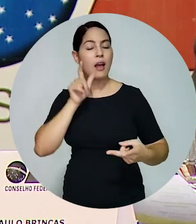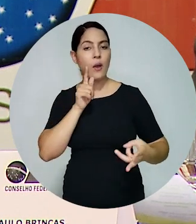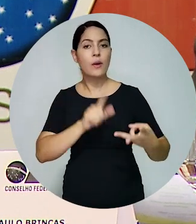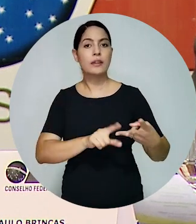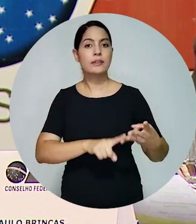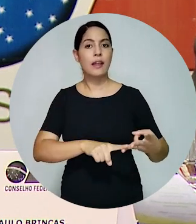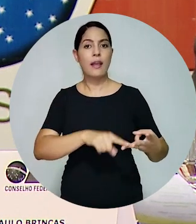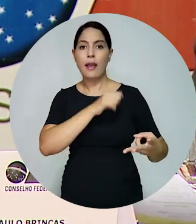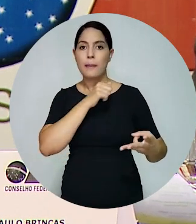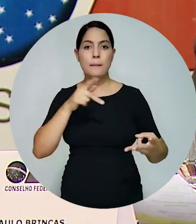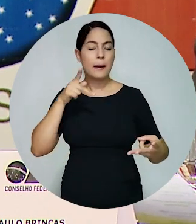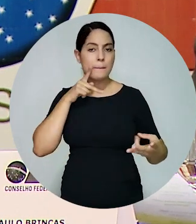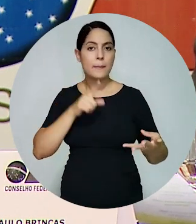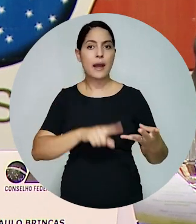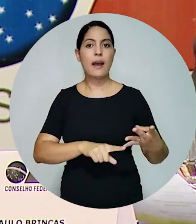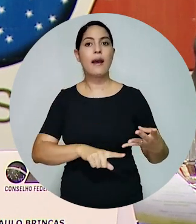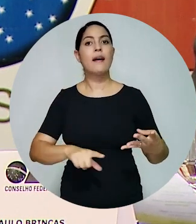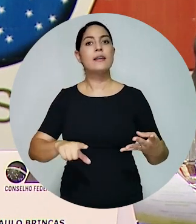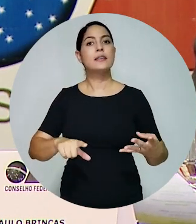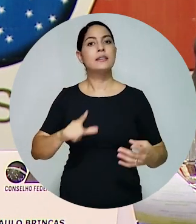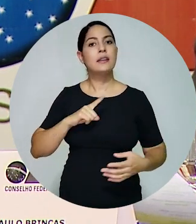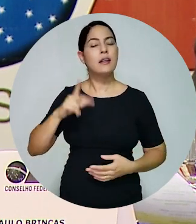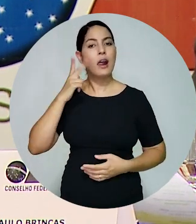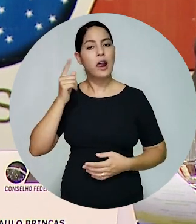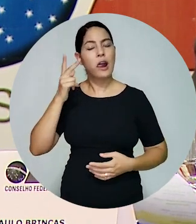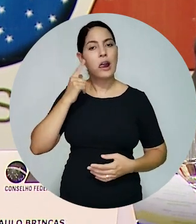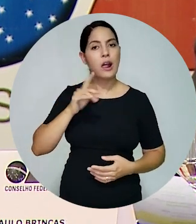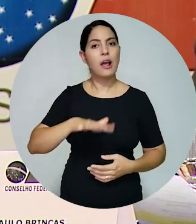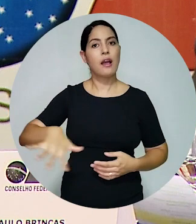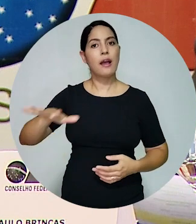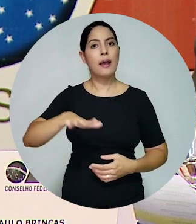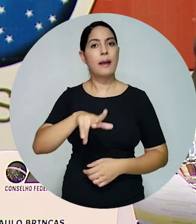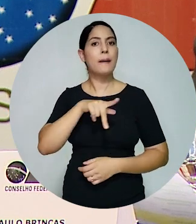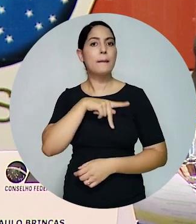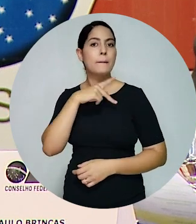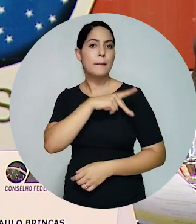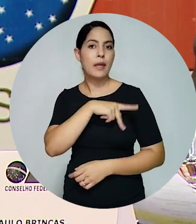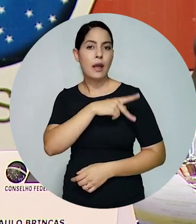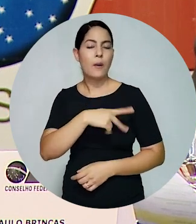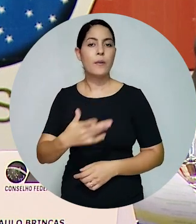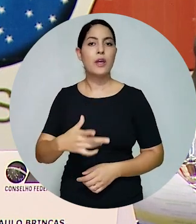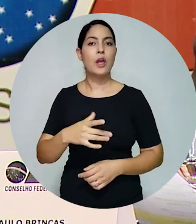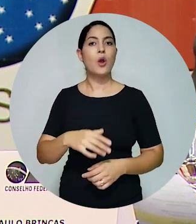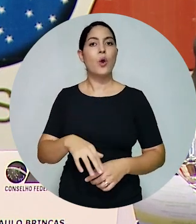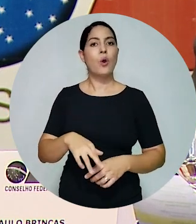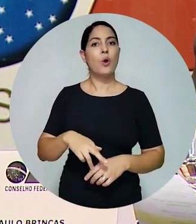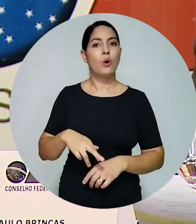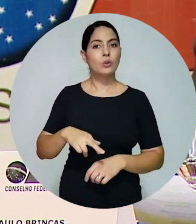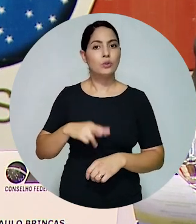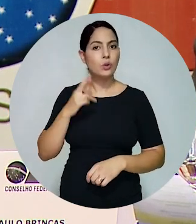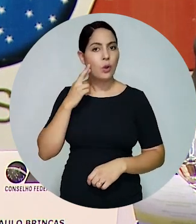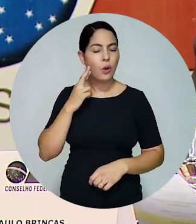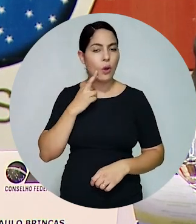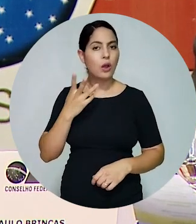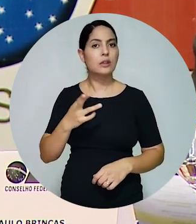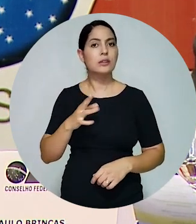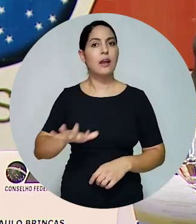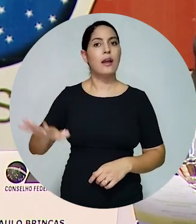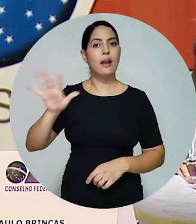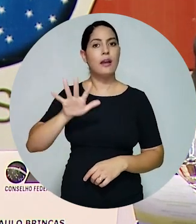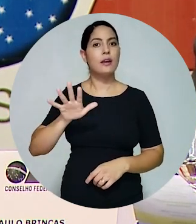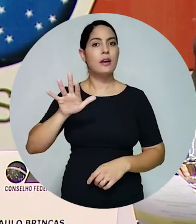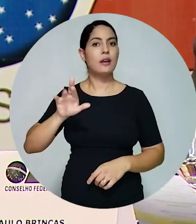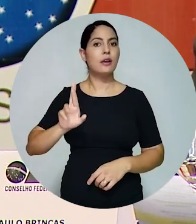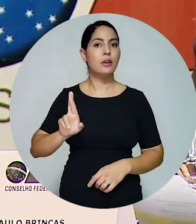do Acre, Alagoas, Amapá, Amazonas, Distrito Federal, Ceará, Pará, Piauí, Roraima, Rondônia, Sergipe e Rio Grande do Norte, que vai